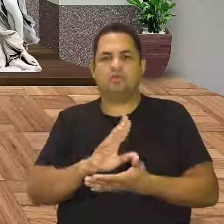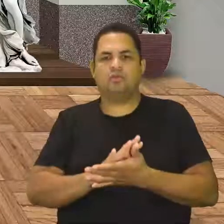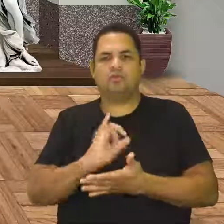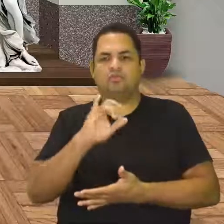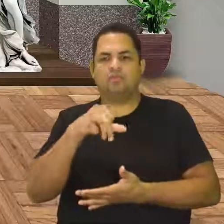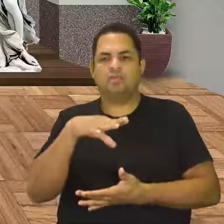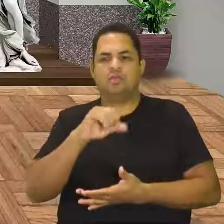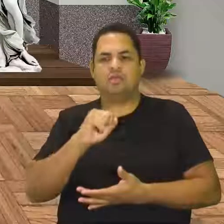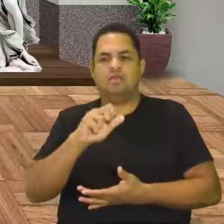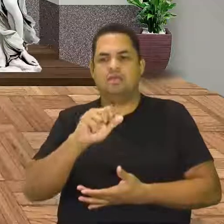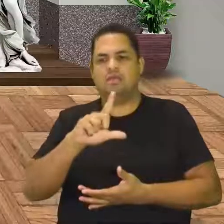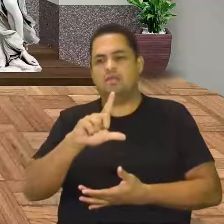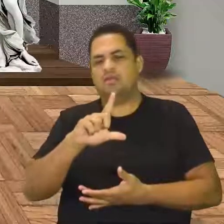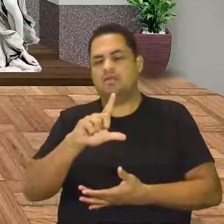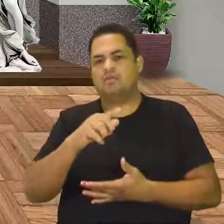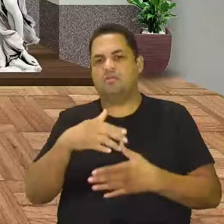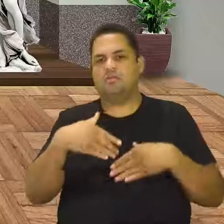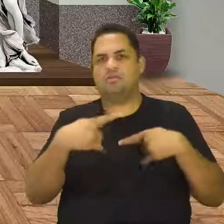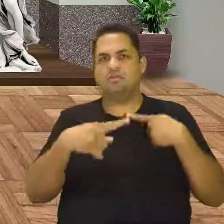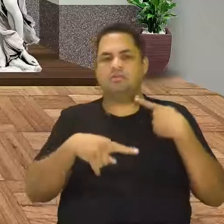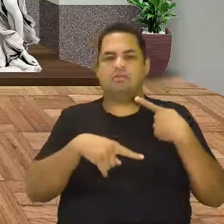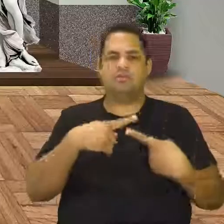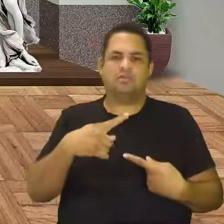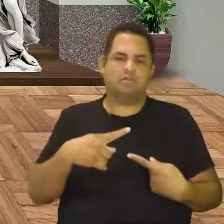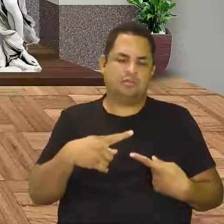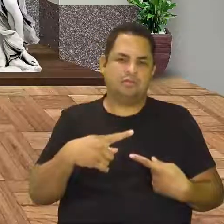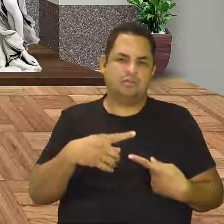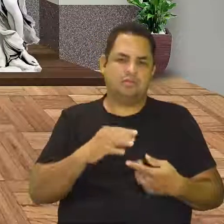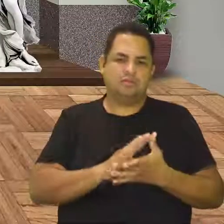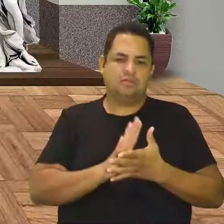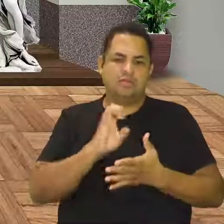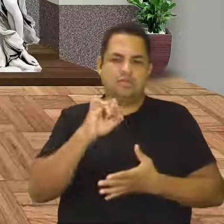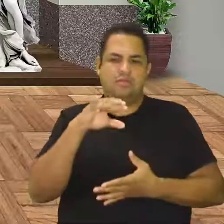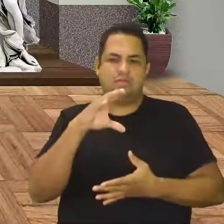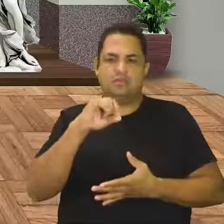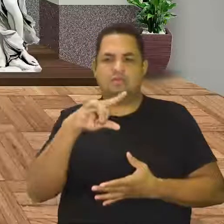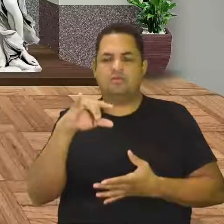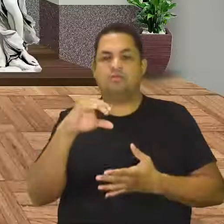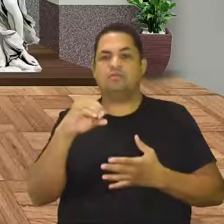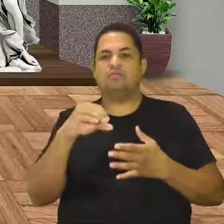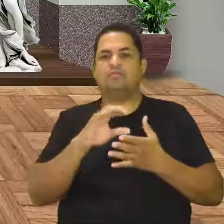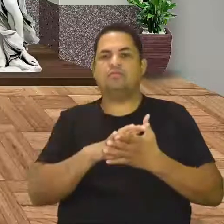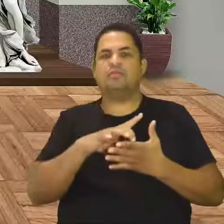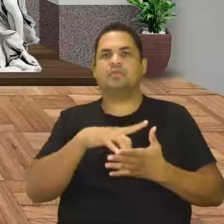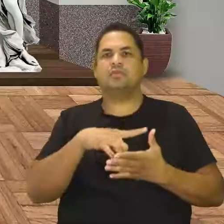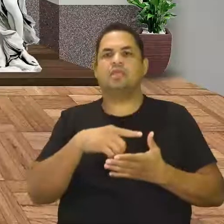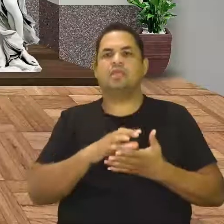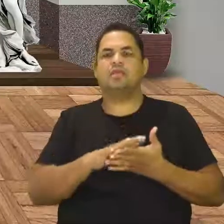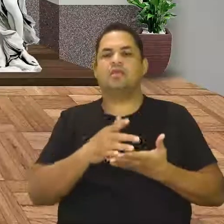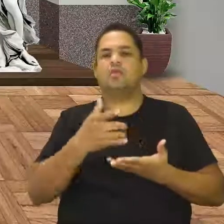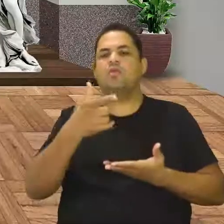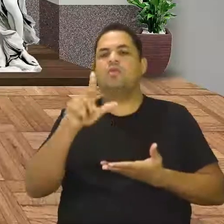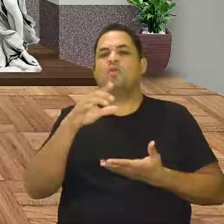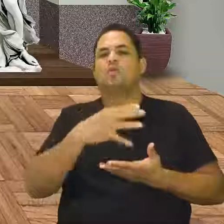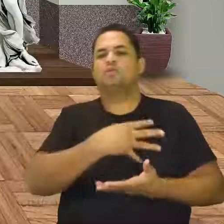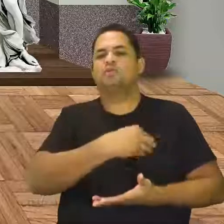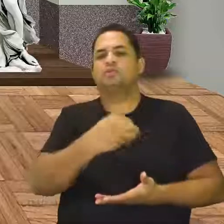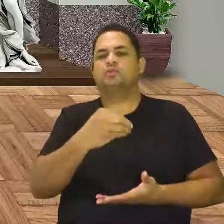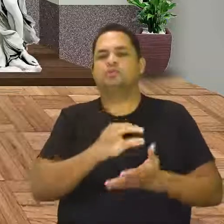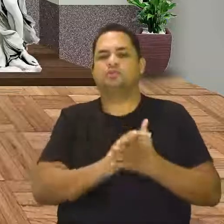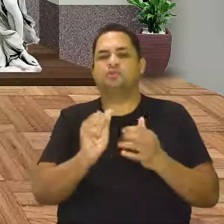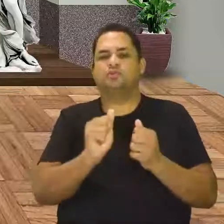Ismael. Depois, Abraão teve outro filho, agora com